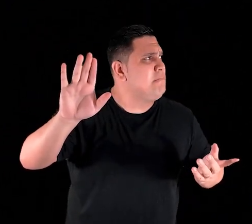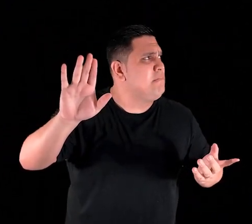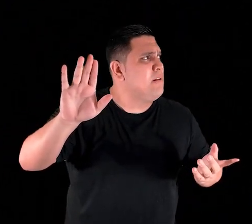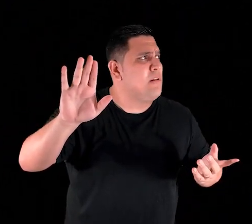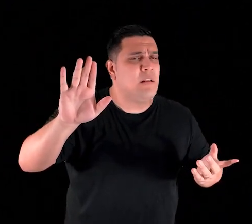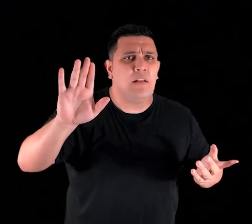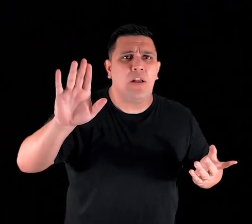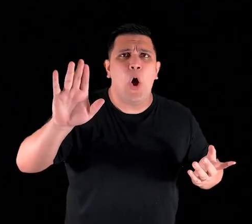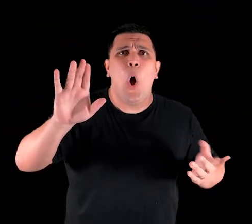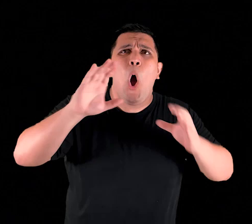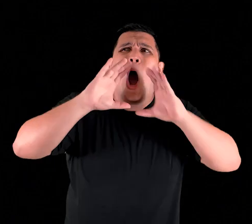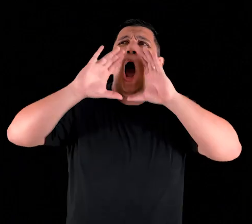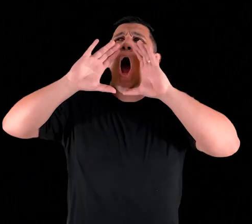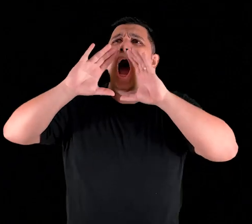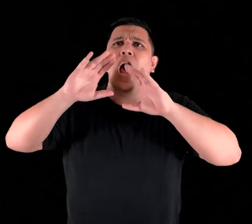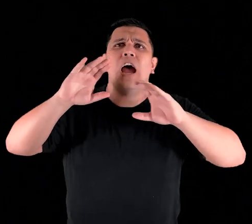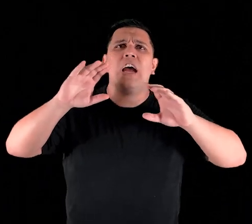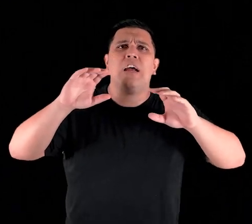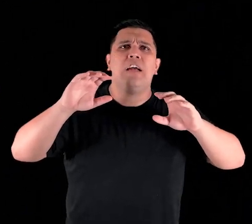Tem?